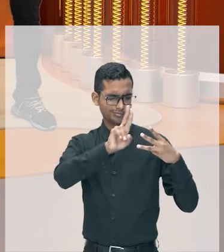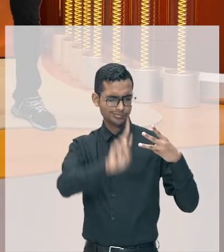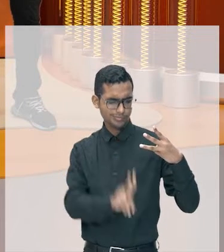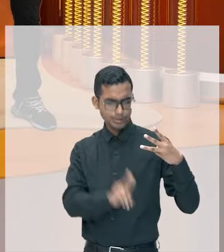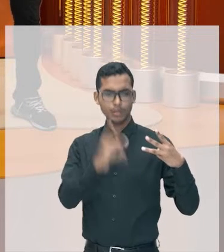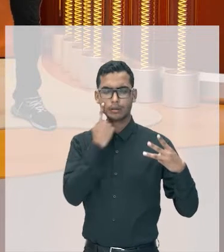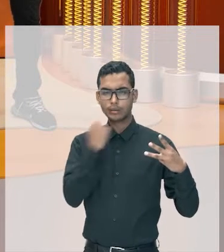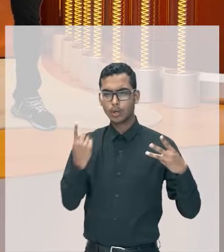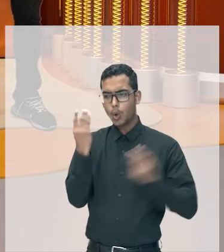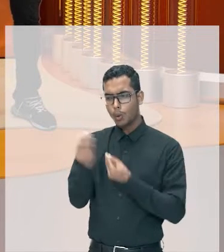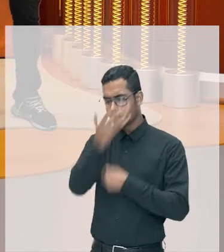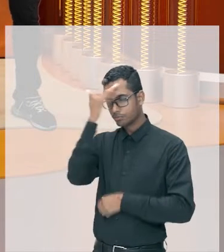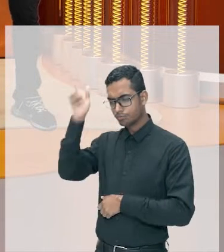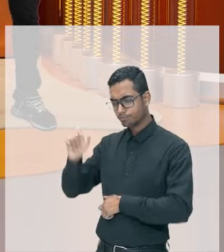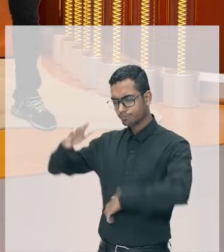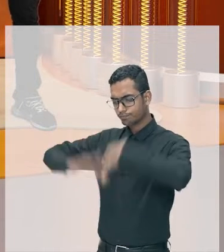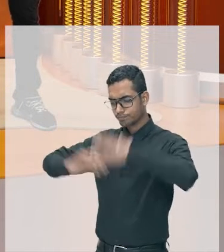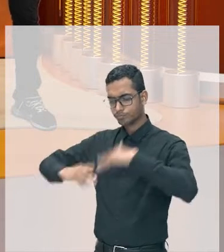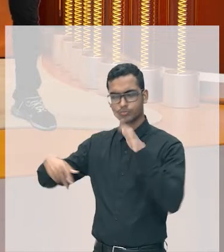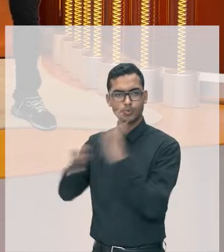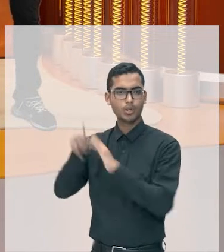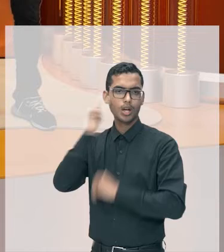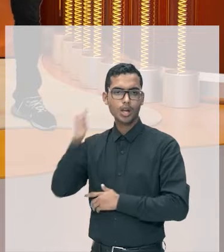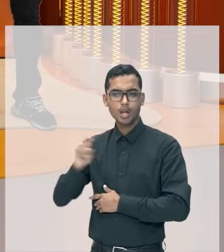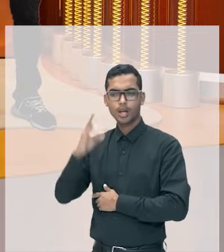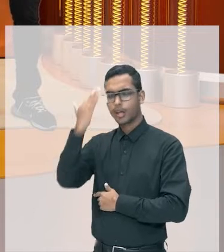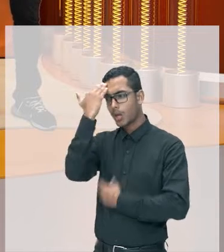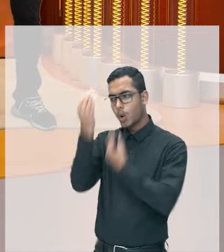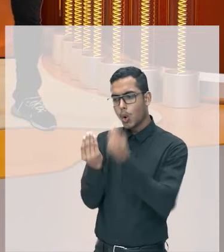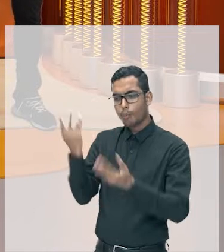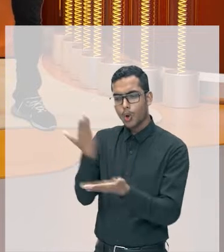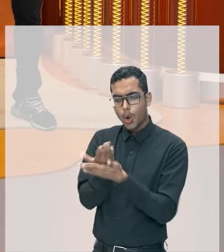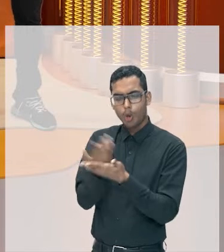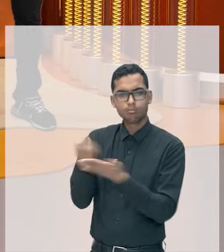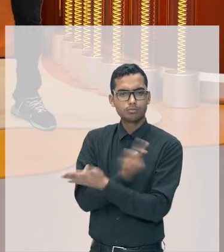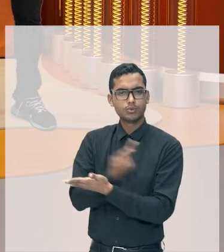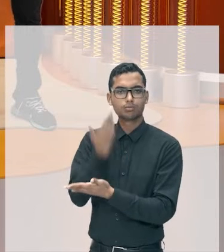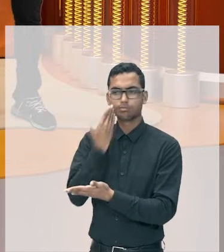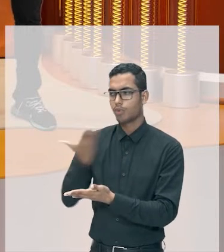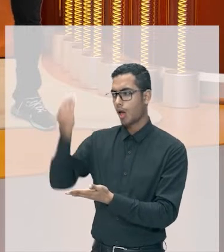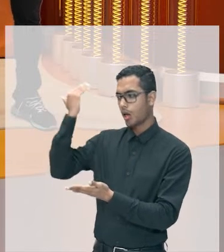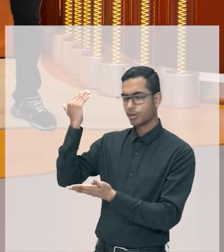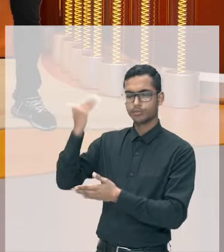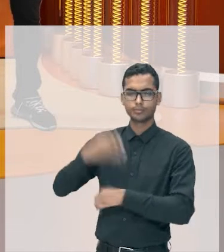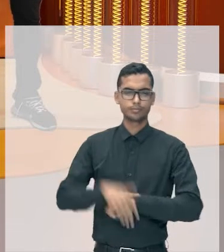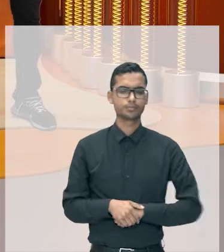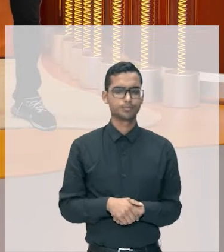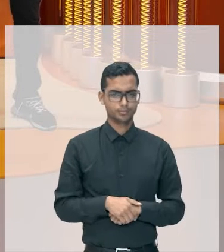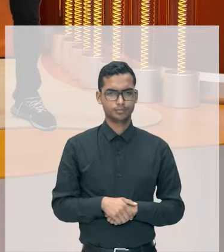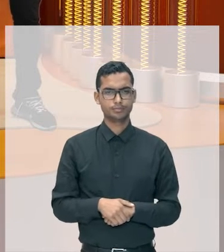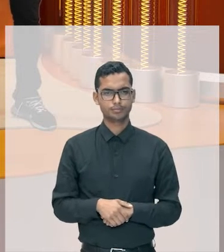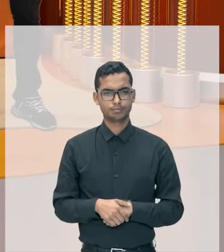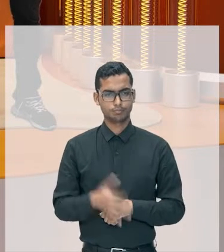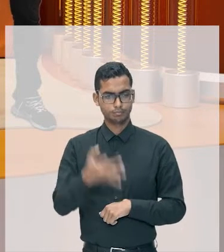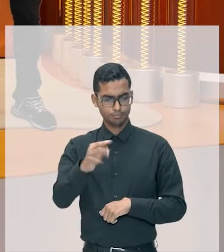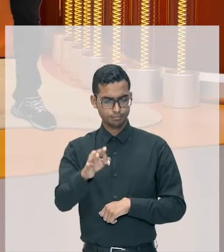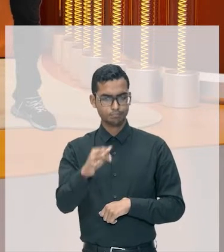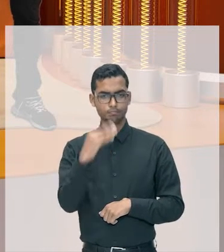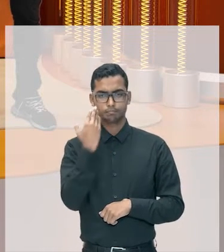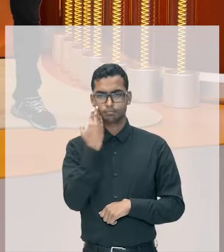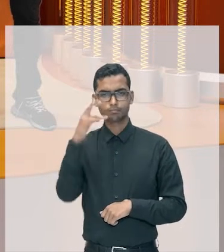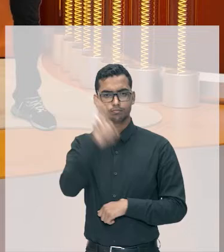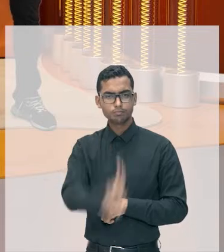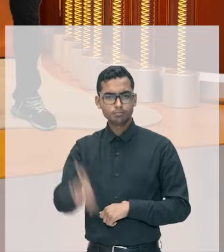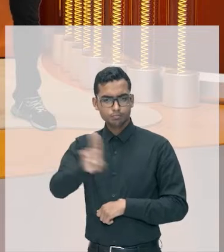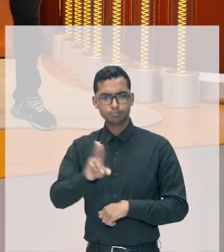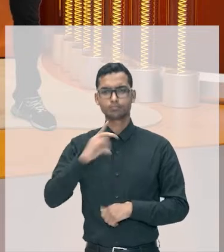historiadores entendem aí sobre estudar o passado, sobre compreender o passado, certo? Eles fazem isso usando